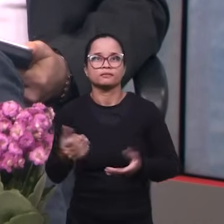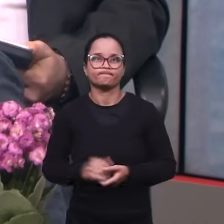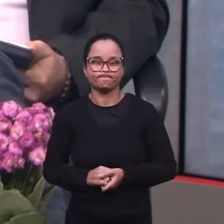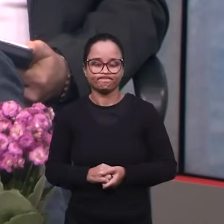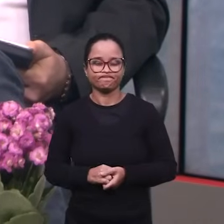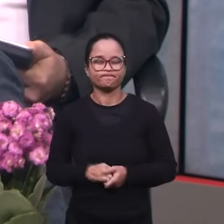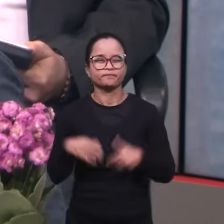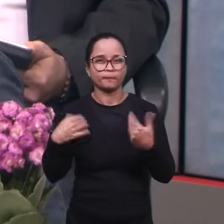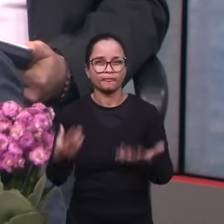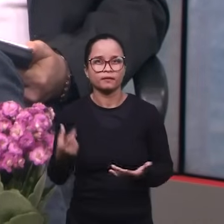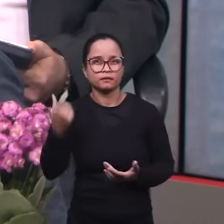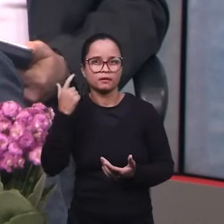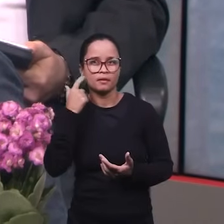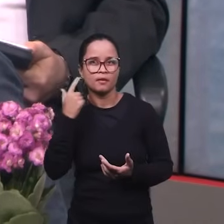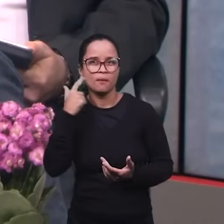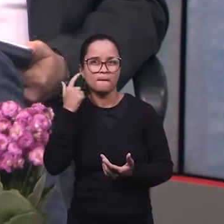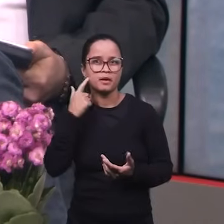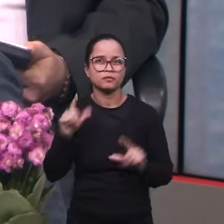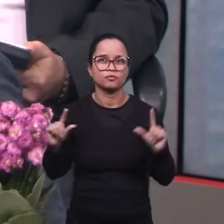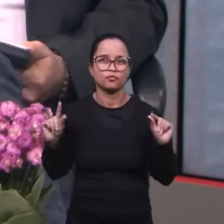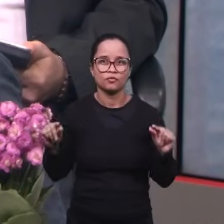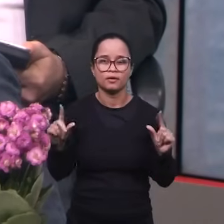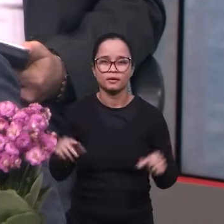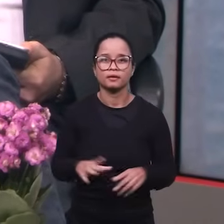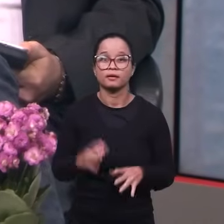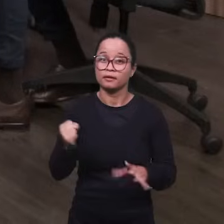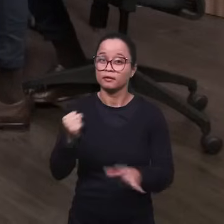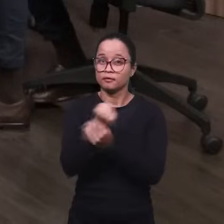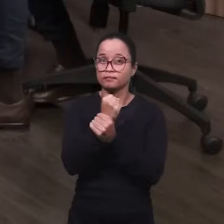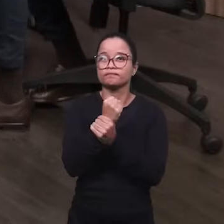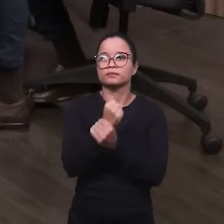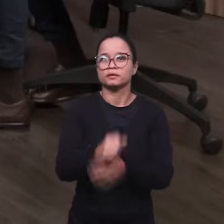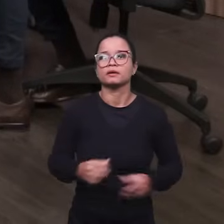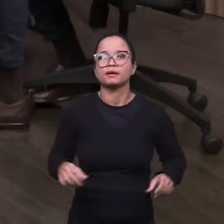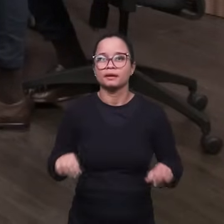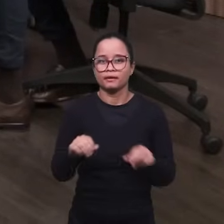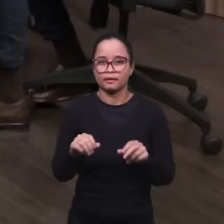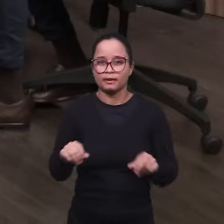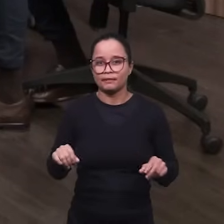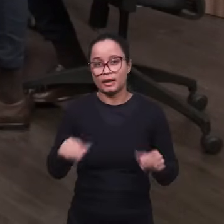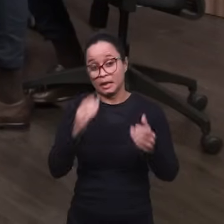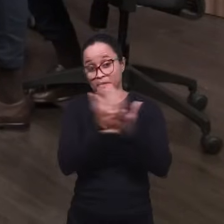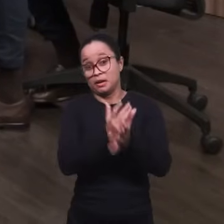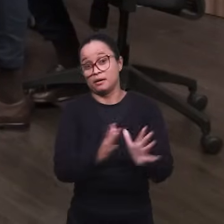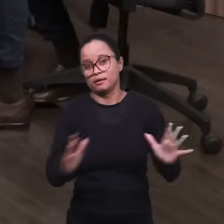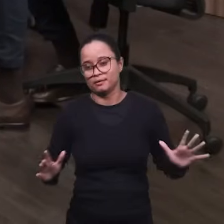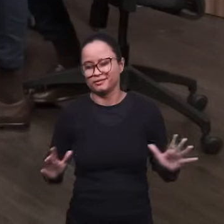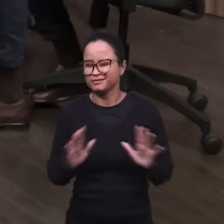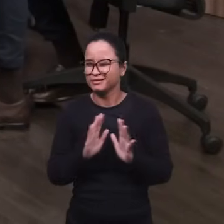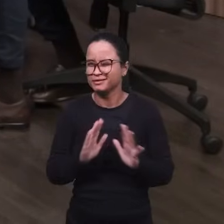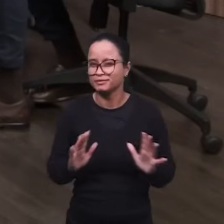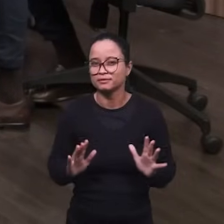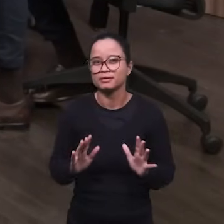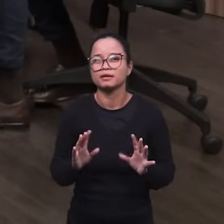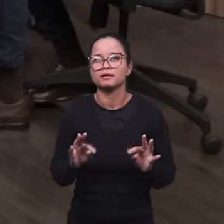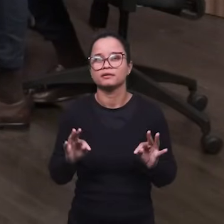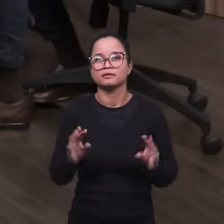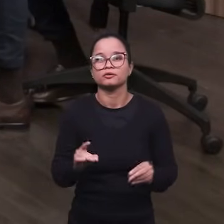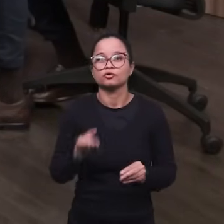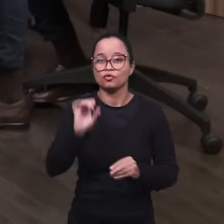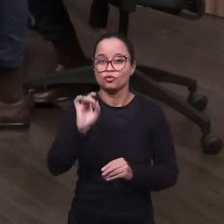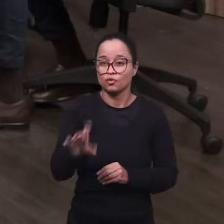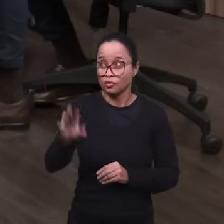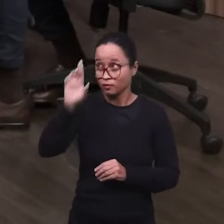vai quebrar. Uhum. Mas assim, eu penso o seguinte, que é seguro. Não vai quebrar. Pode ser que tudo, nada,